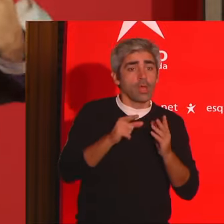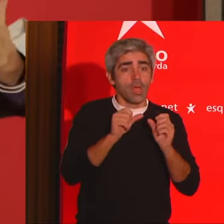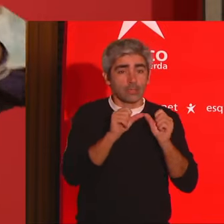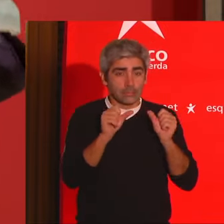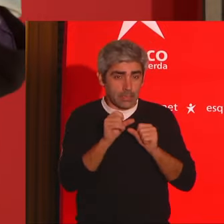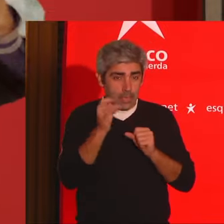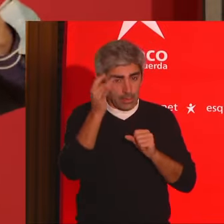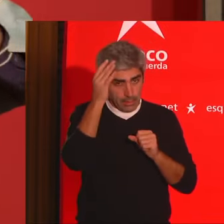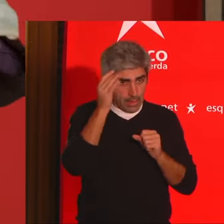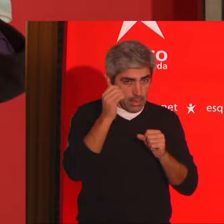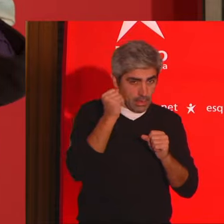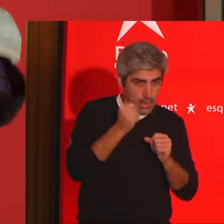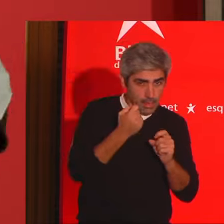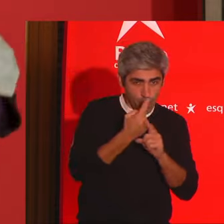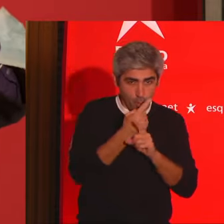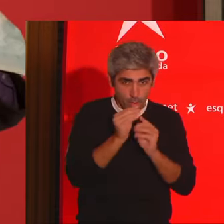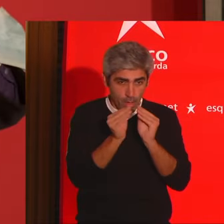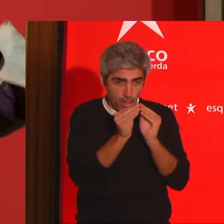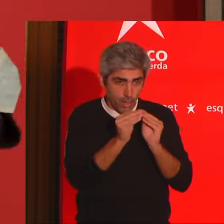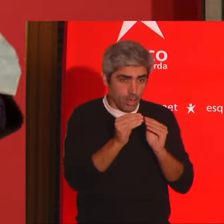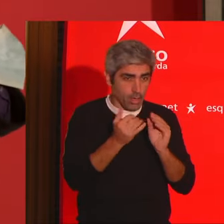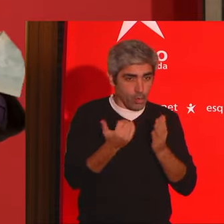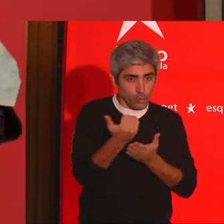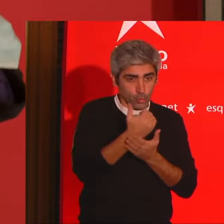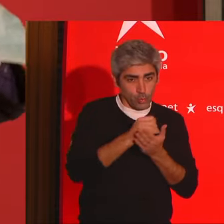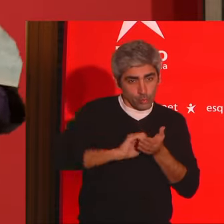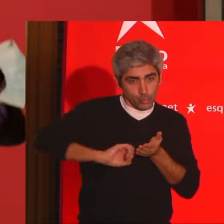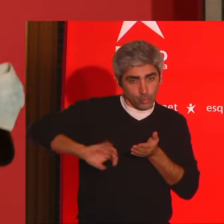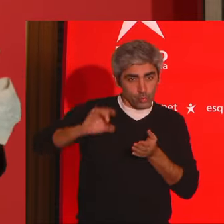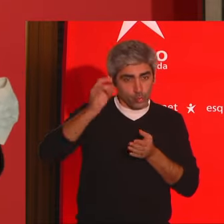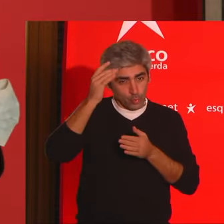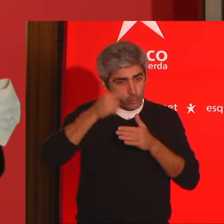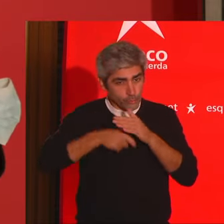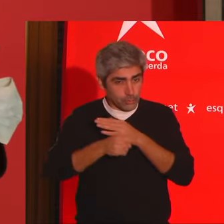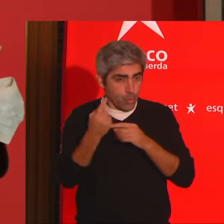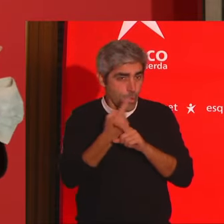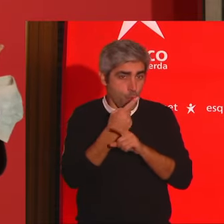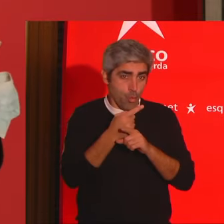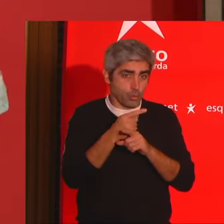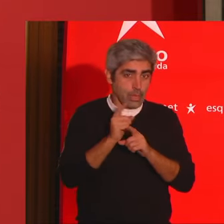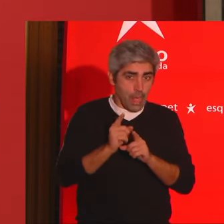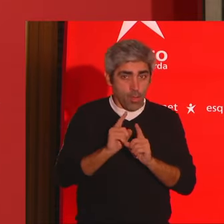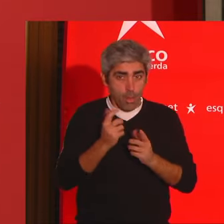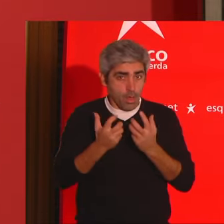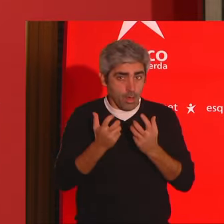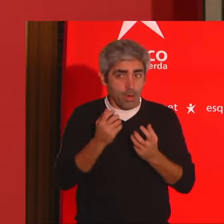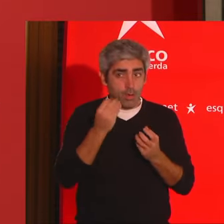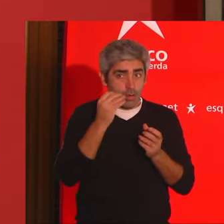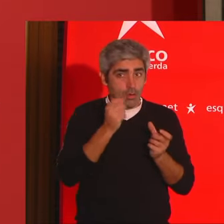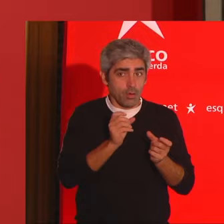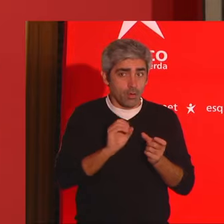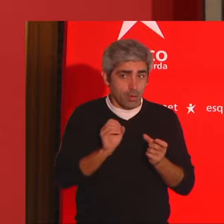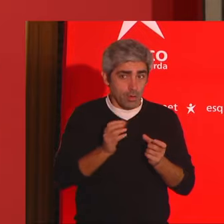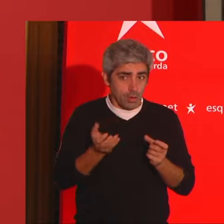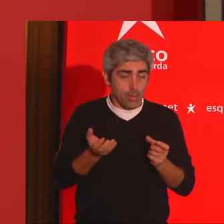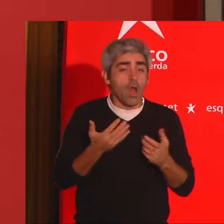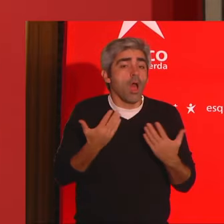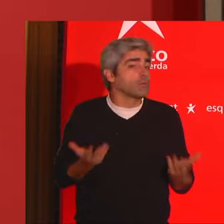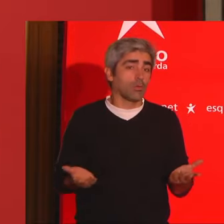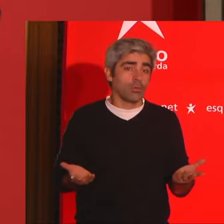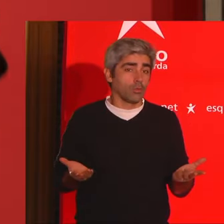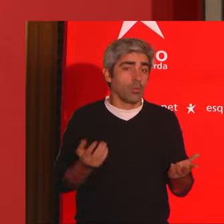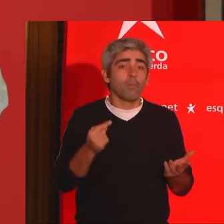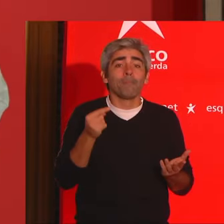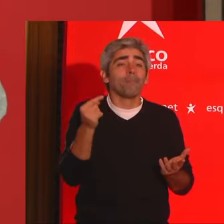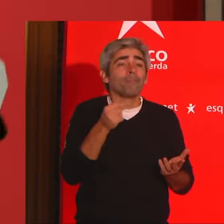esquemas criminais, digamos, de recursos de corrupção ou outro tipo de criminalidade económica, então